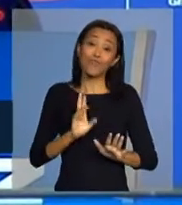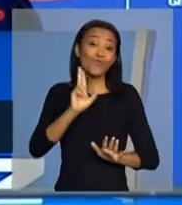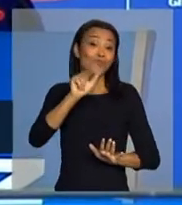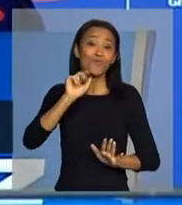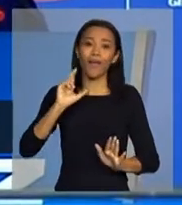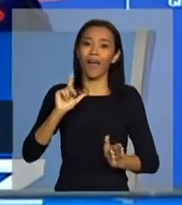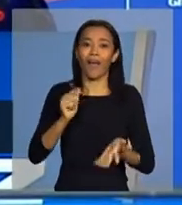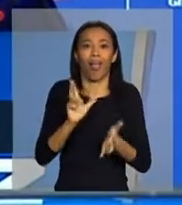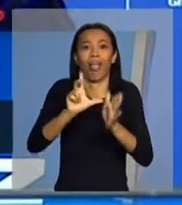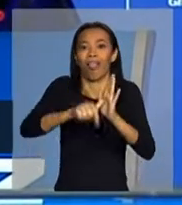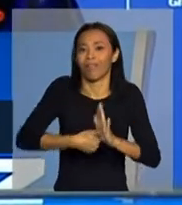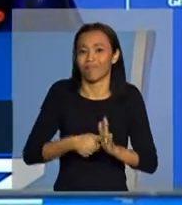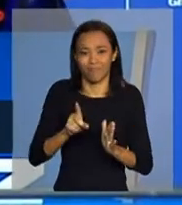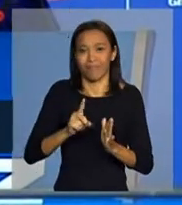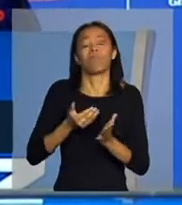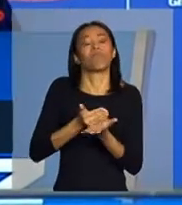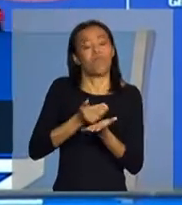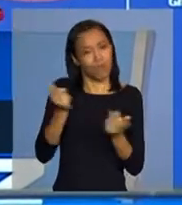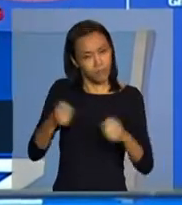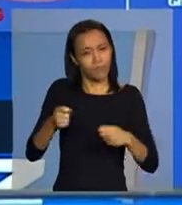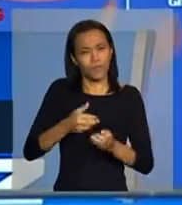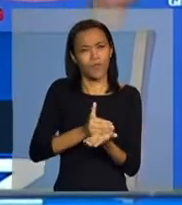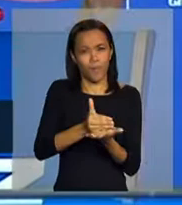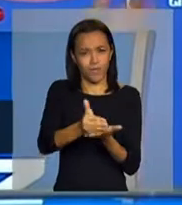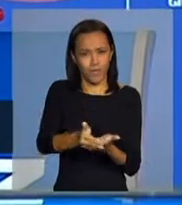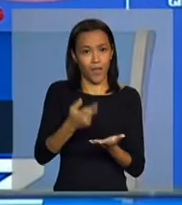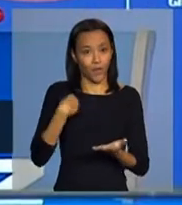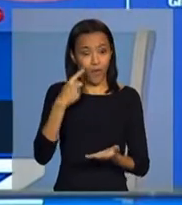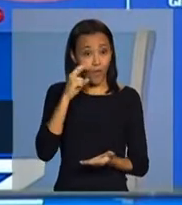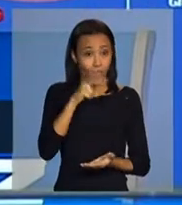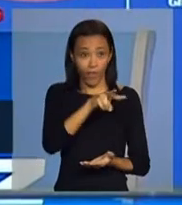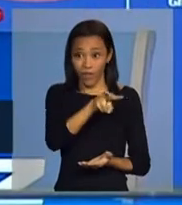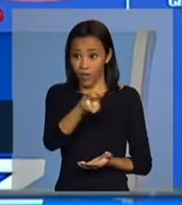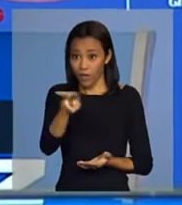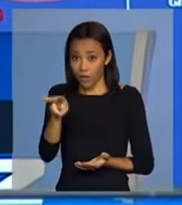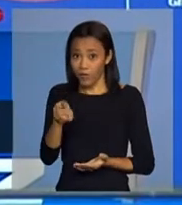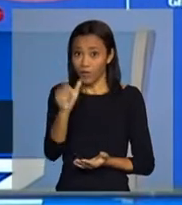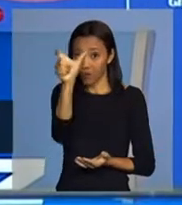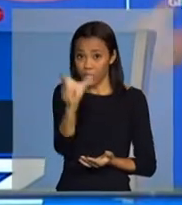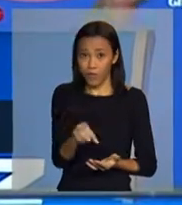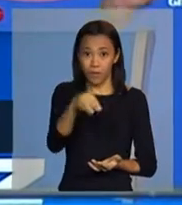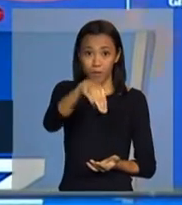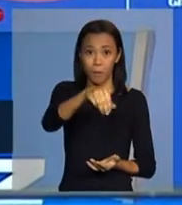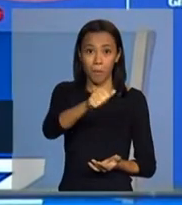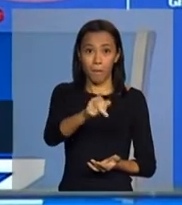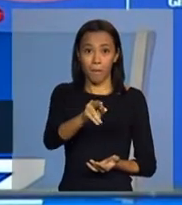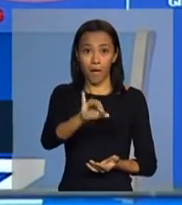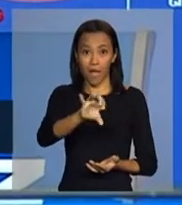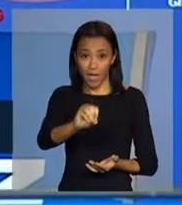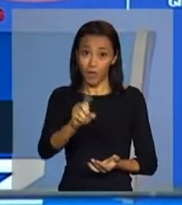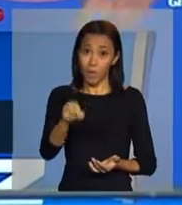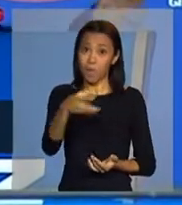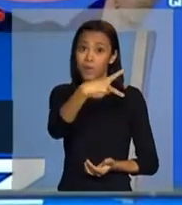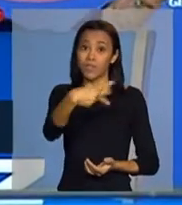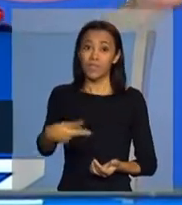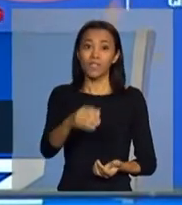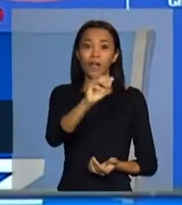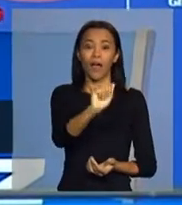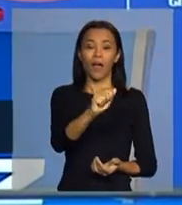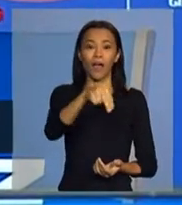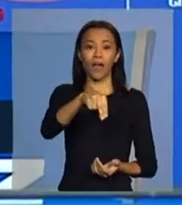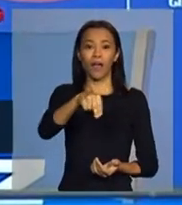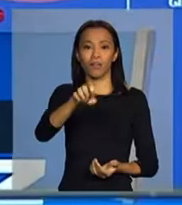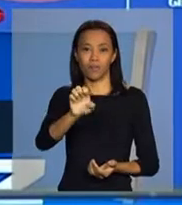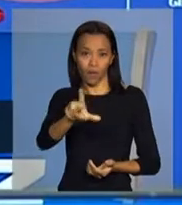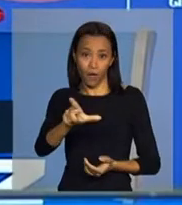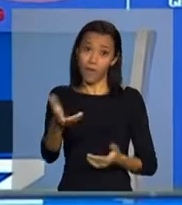para começar. Estou vendo aqui o senhor Mário Ábido, que foi presidente da ANEEL e agora